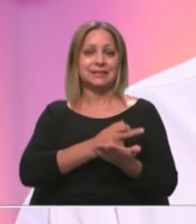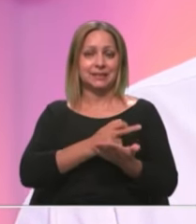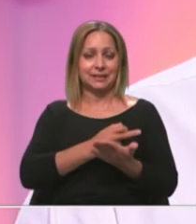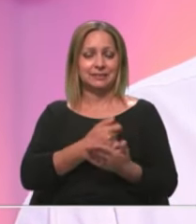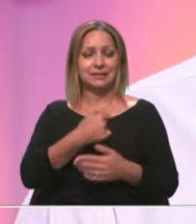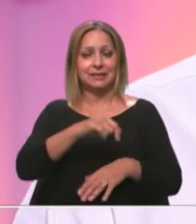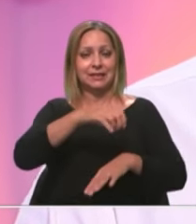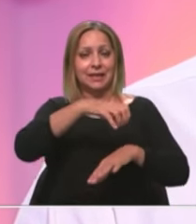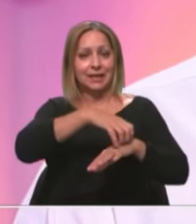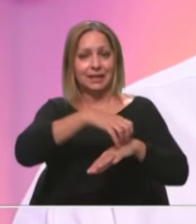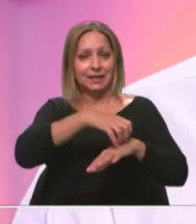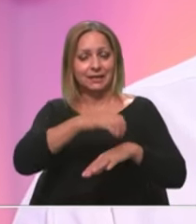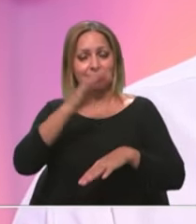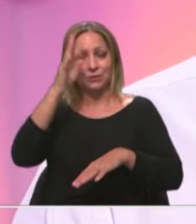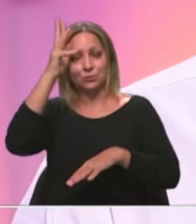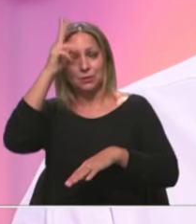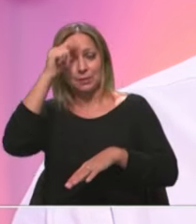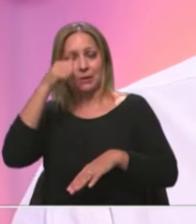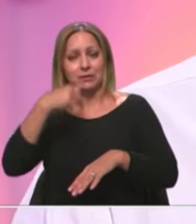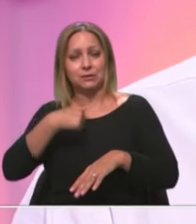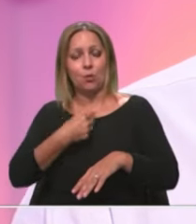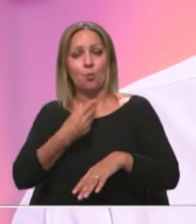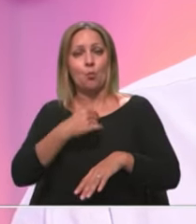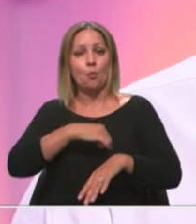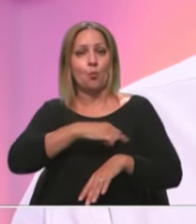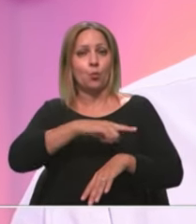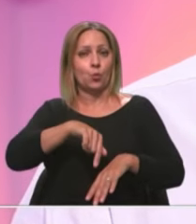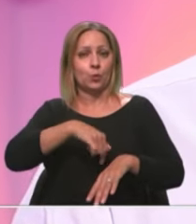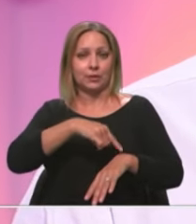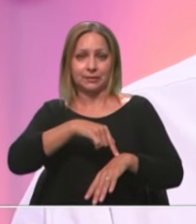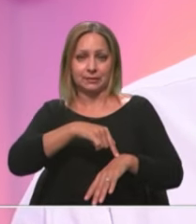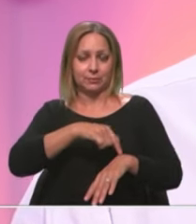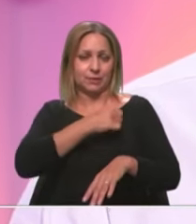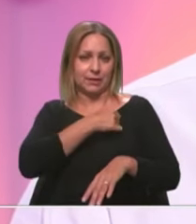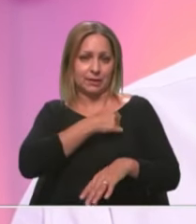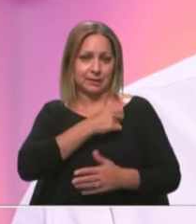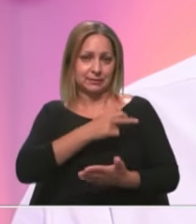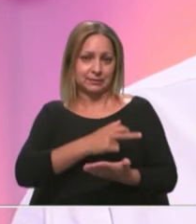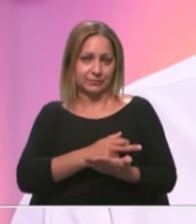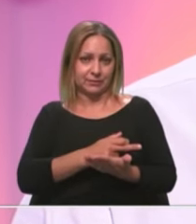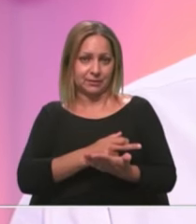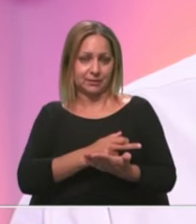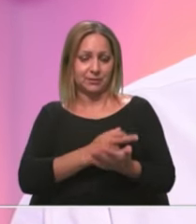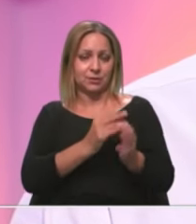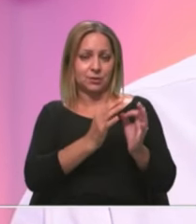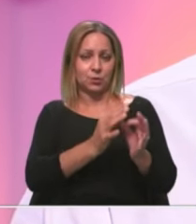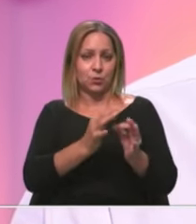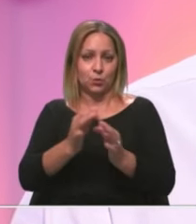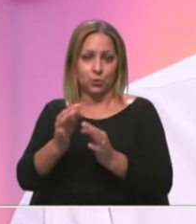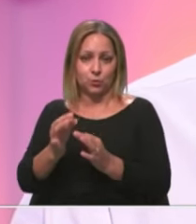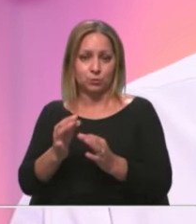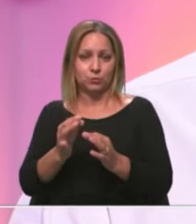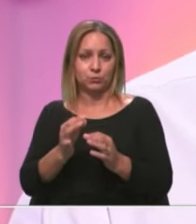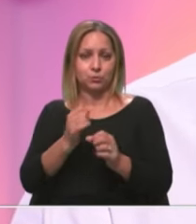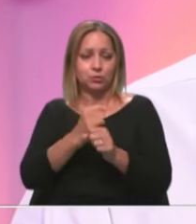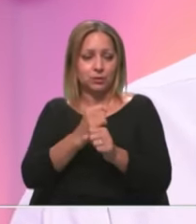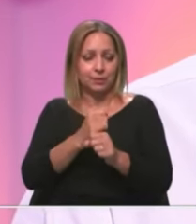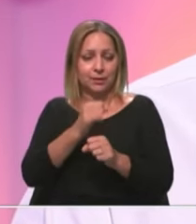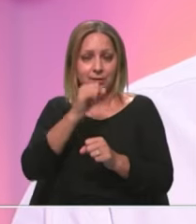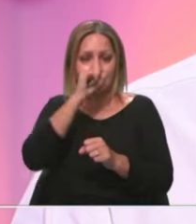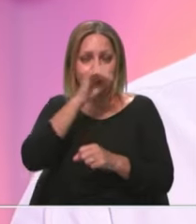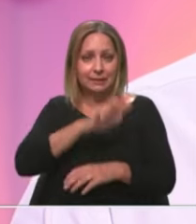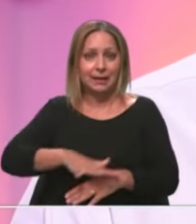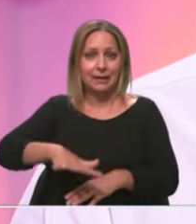animais eu acabo por passar muito tempo em casa e dedicado a fazer as coisas em casa e e pronto